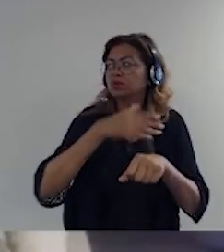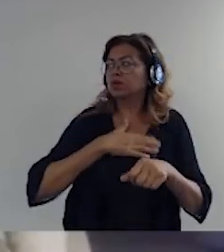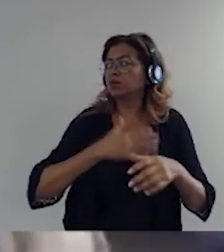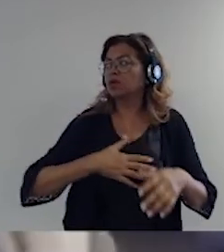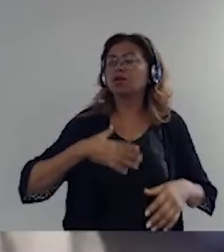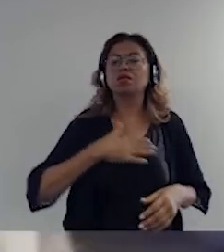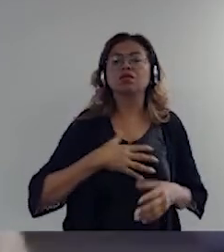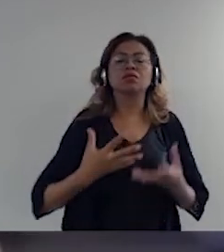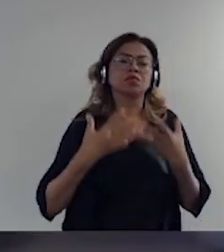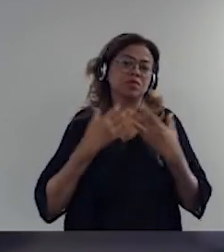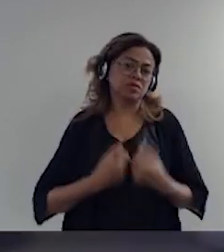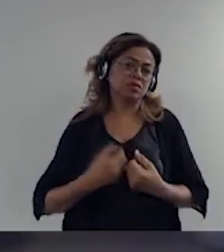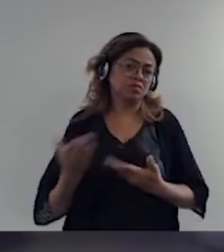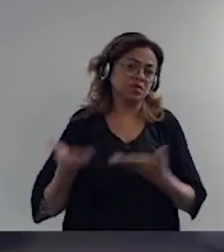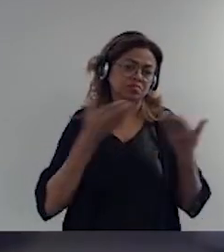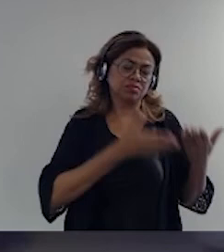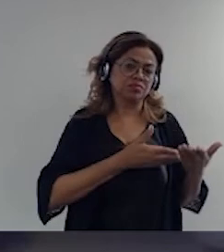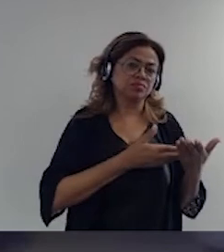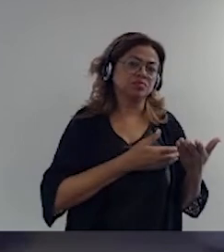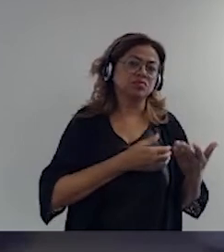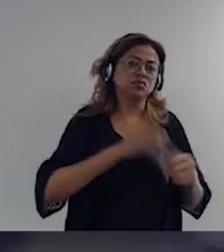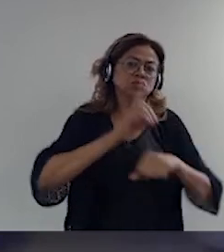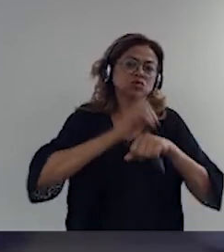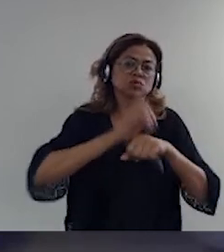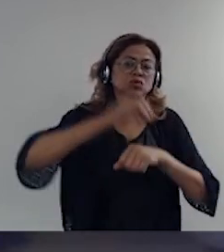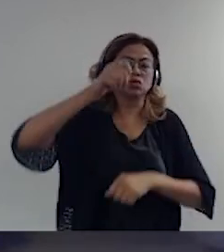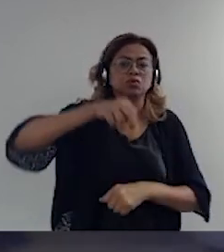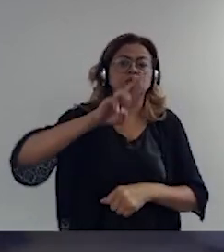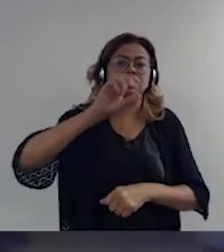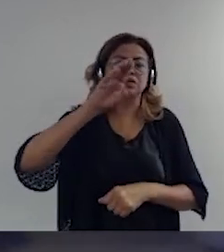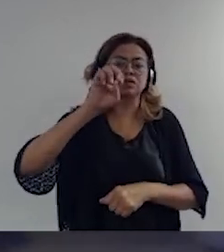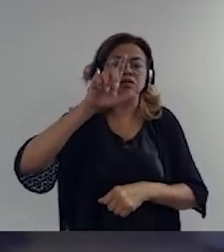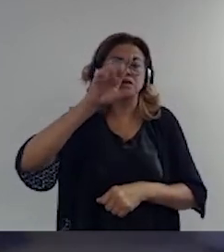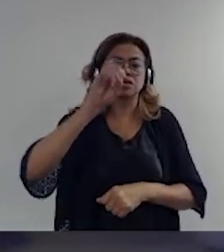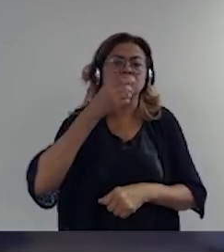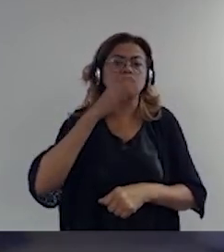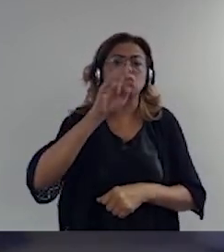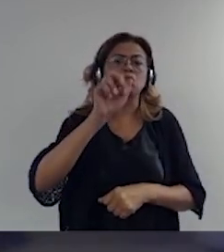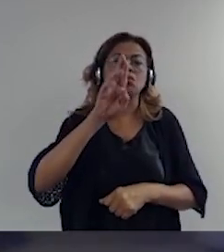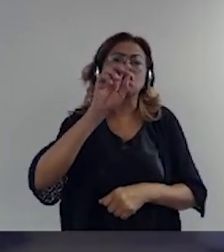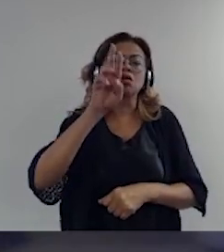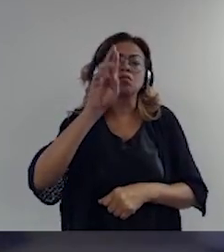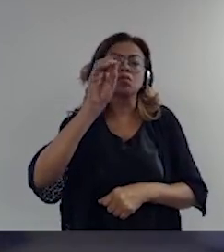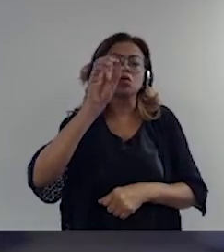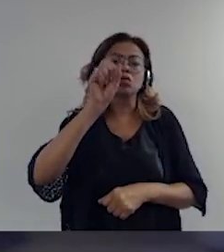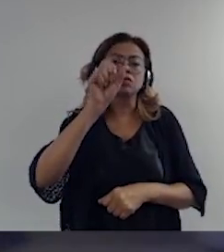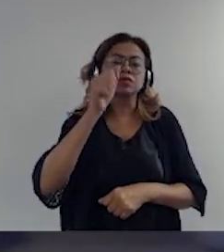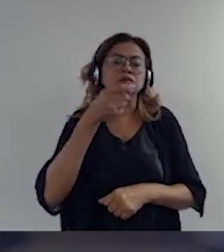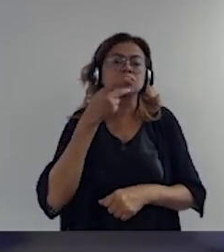vamos receber o doutor Marcelo Barbosa. Está com a palavra, doutor Marcelo.